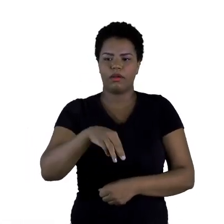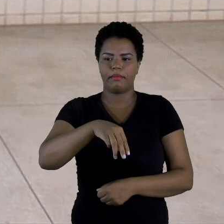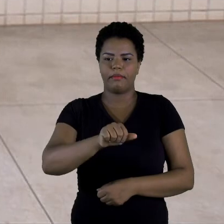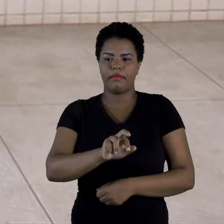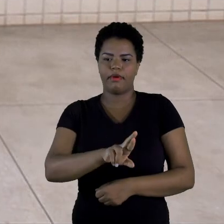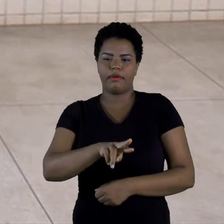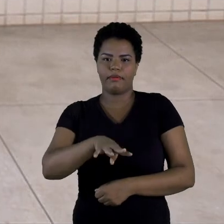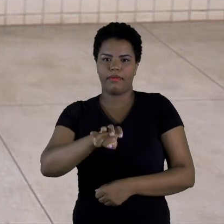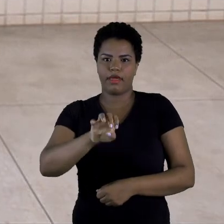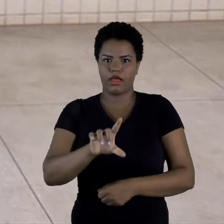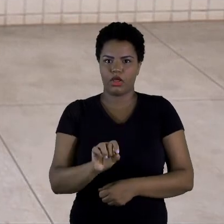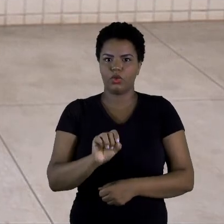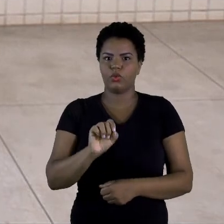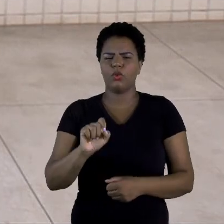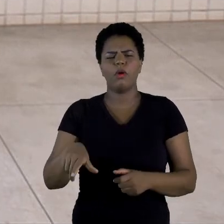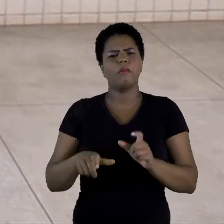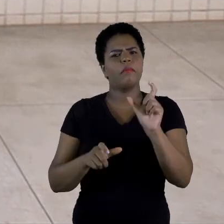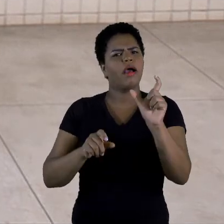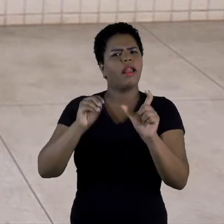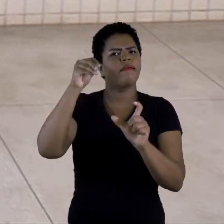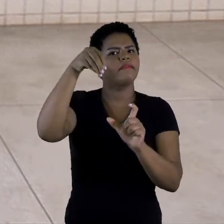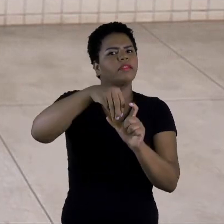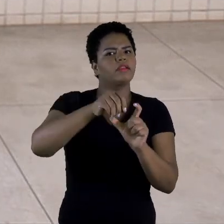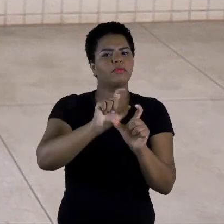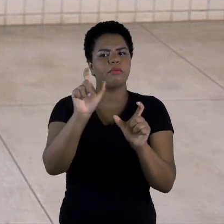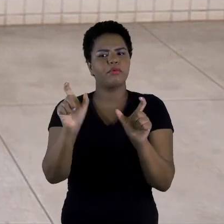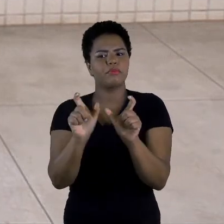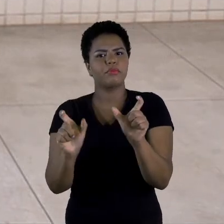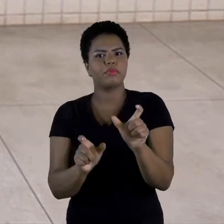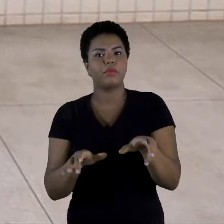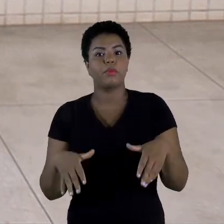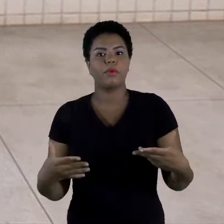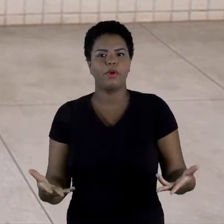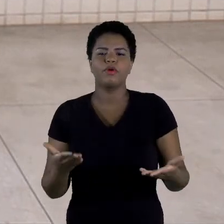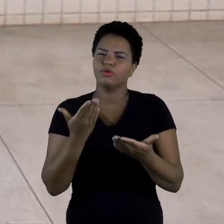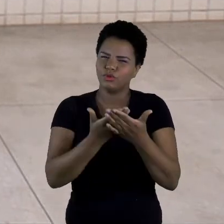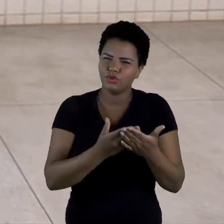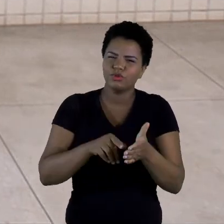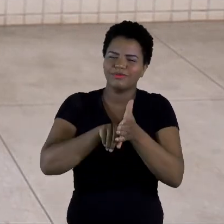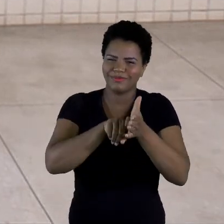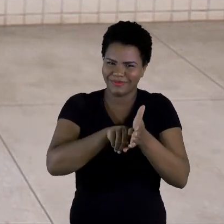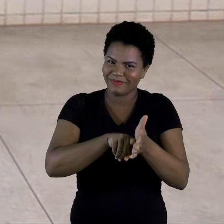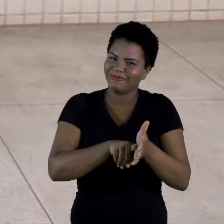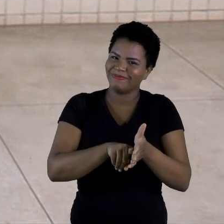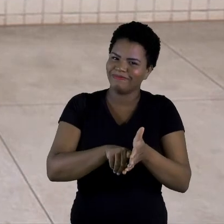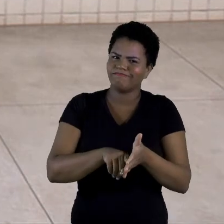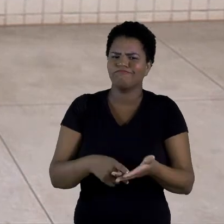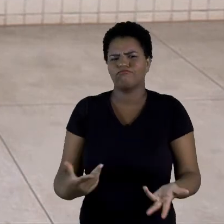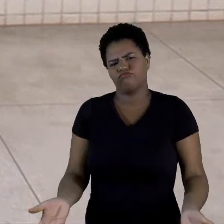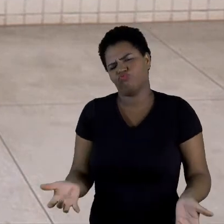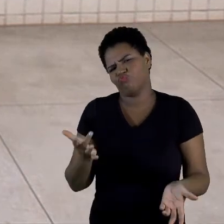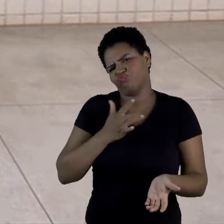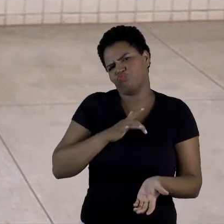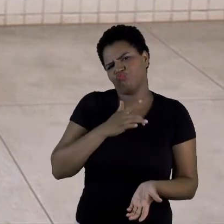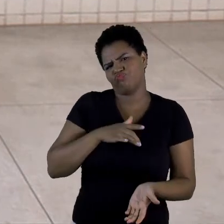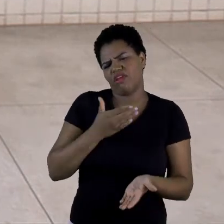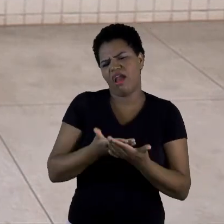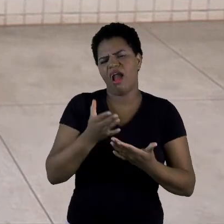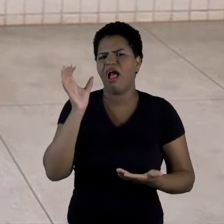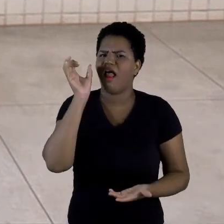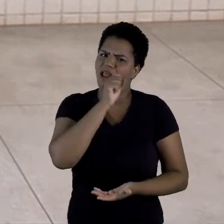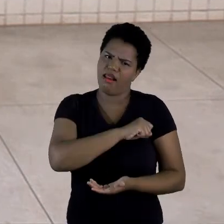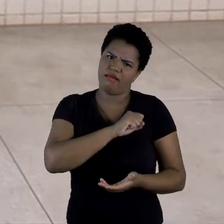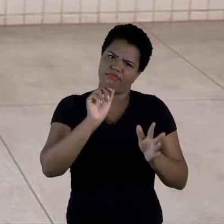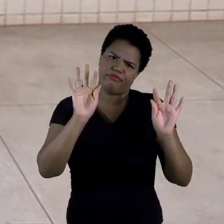Estude, analise e vocês vão entender. Gente, é uma peninha. Nossa aula passou muito rápido. Chegou ao